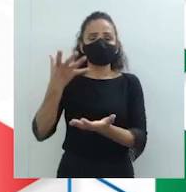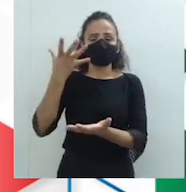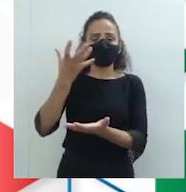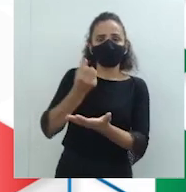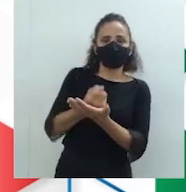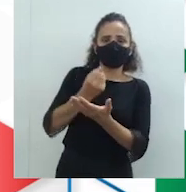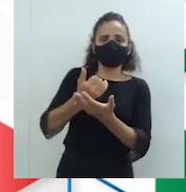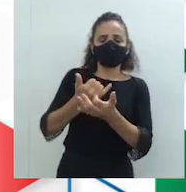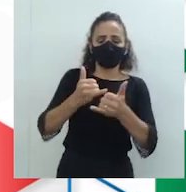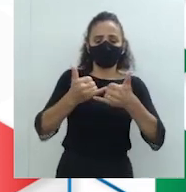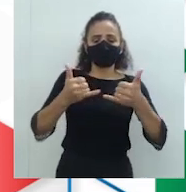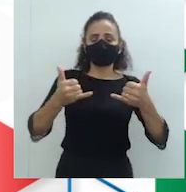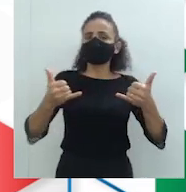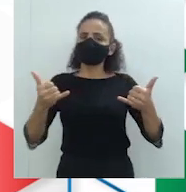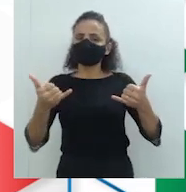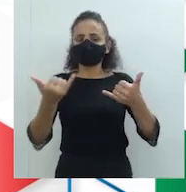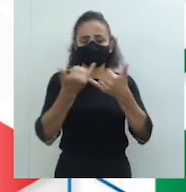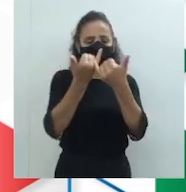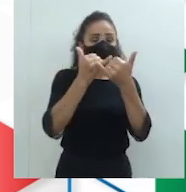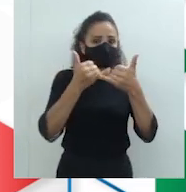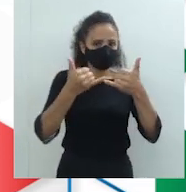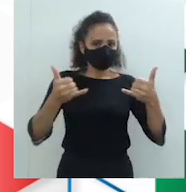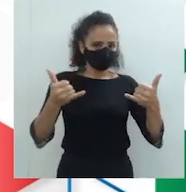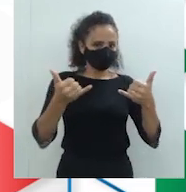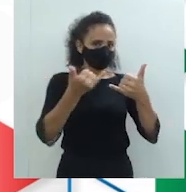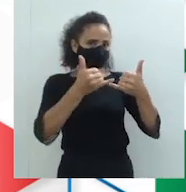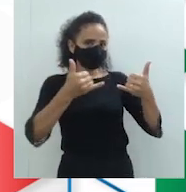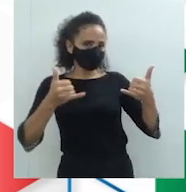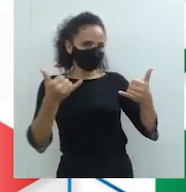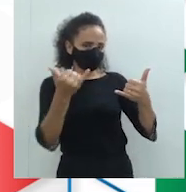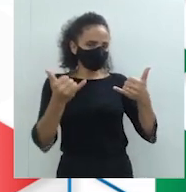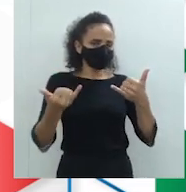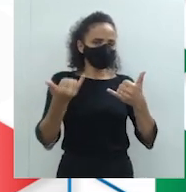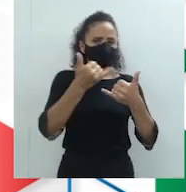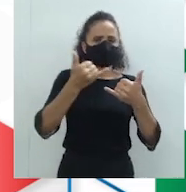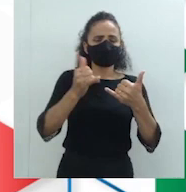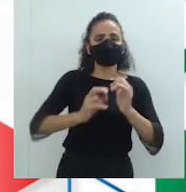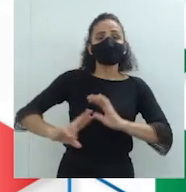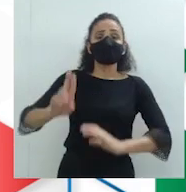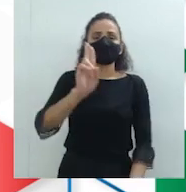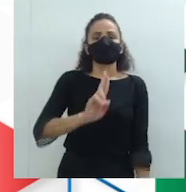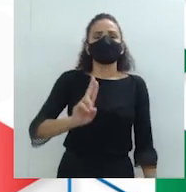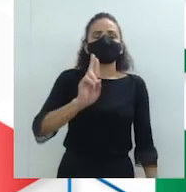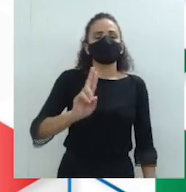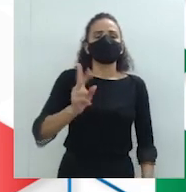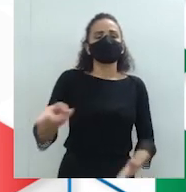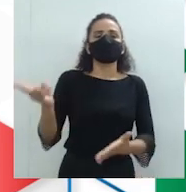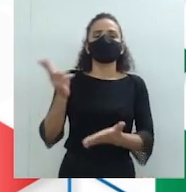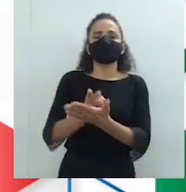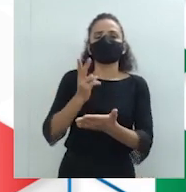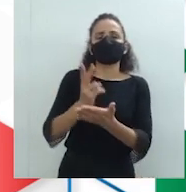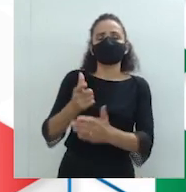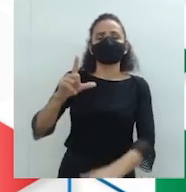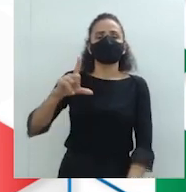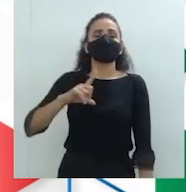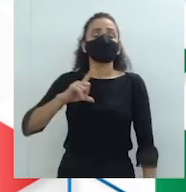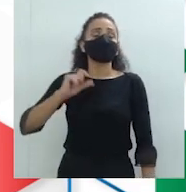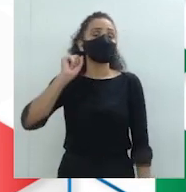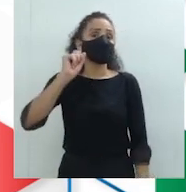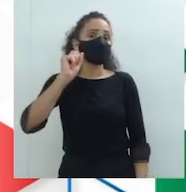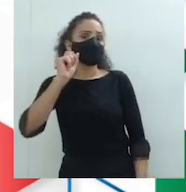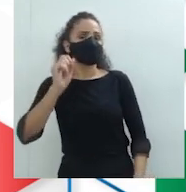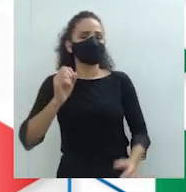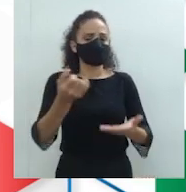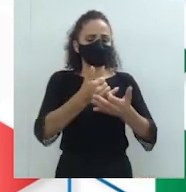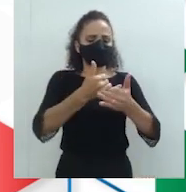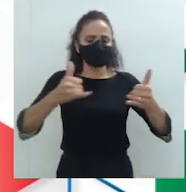cargas elétricas. Essas cargas elétricas, elas vão ser utilizadas sempre que haja ali uma